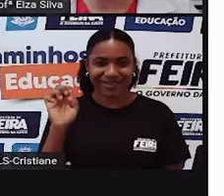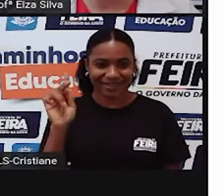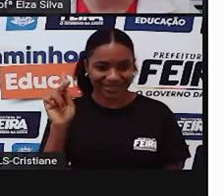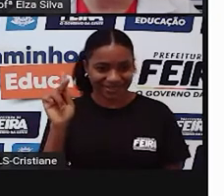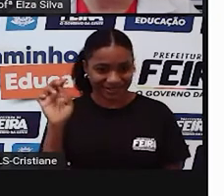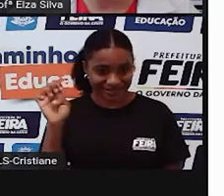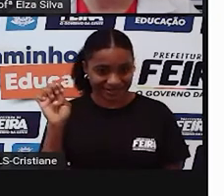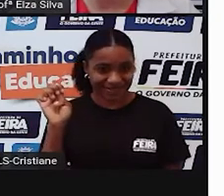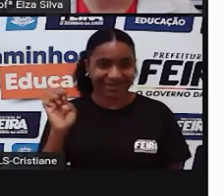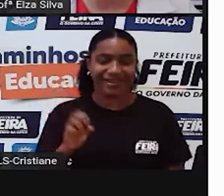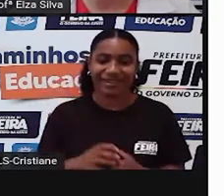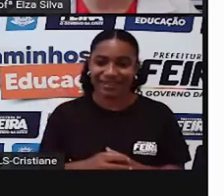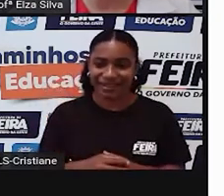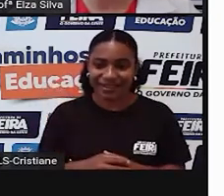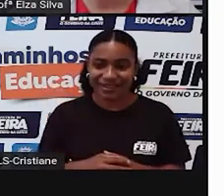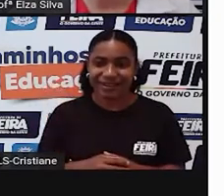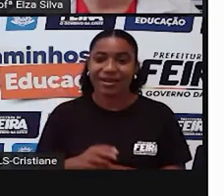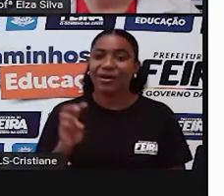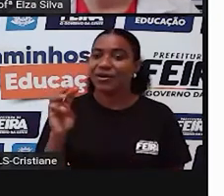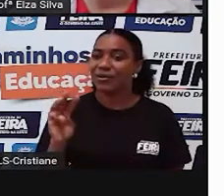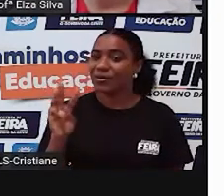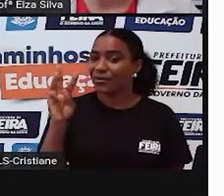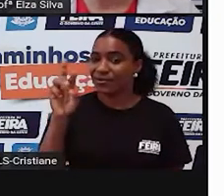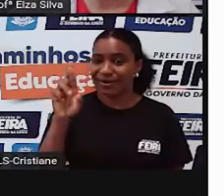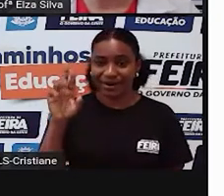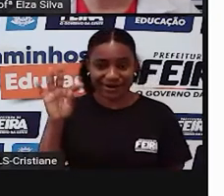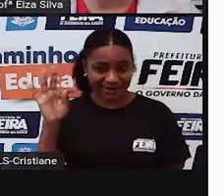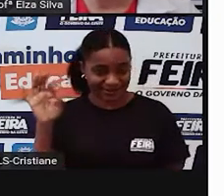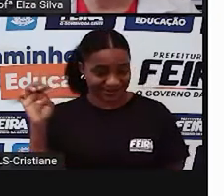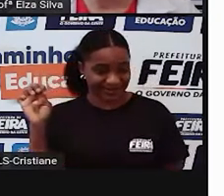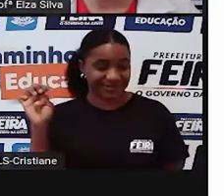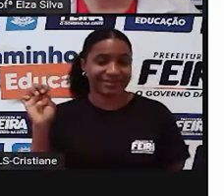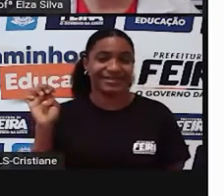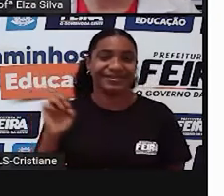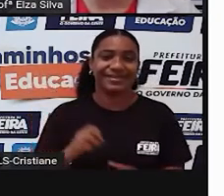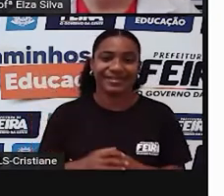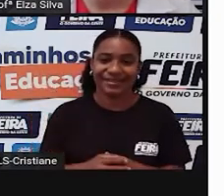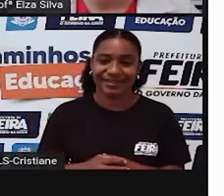Write. Hear. Read.